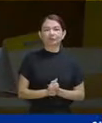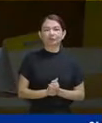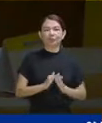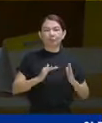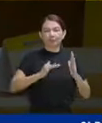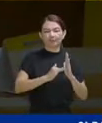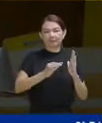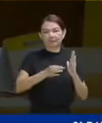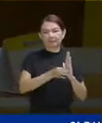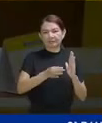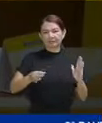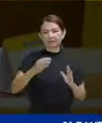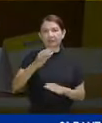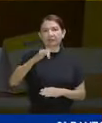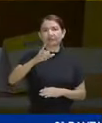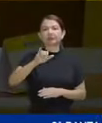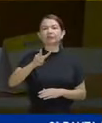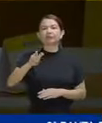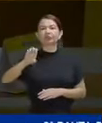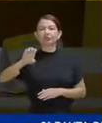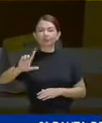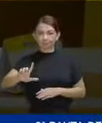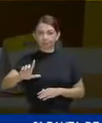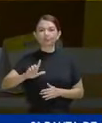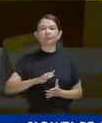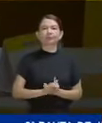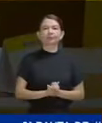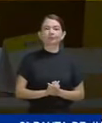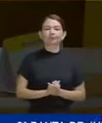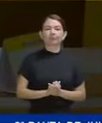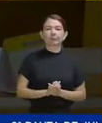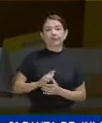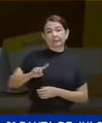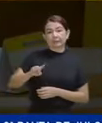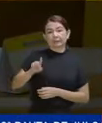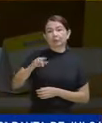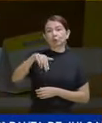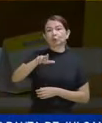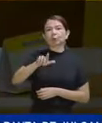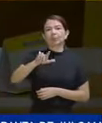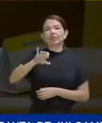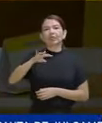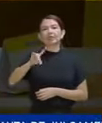uma ação declaratória de nulidade, número